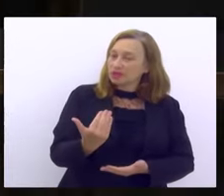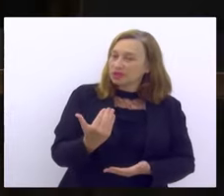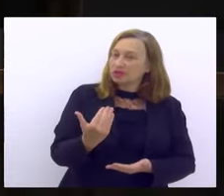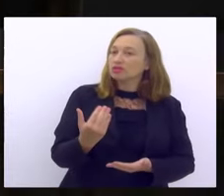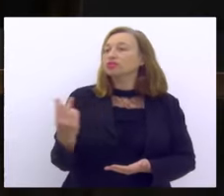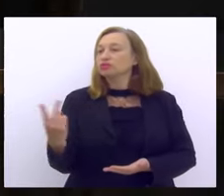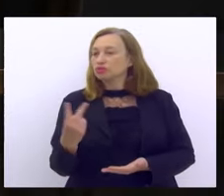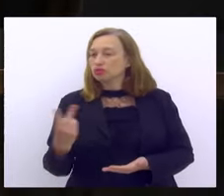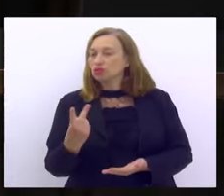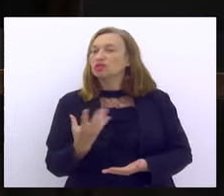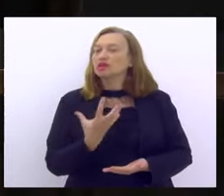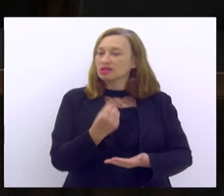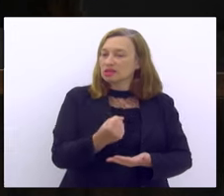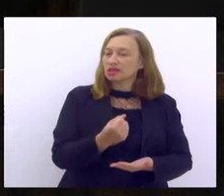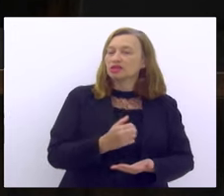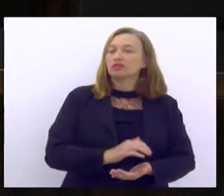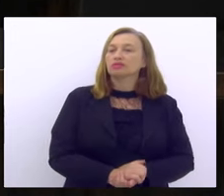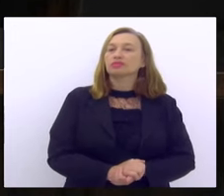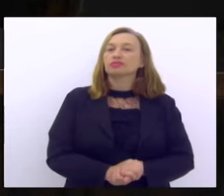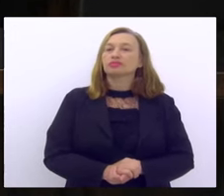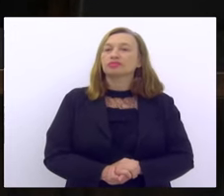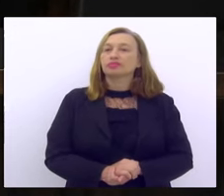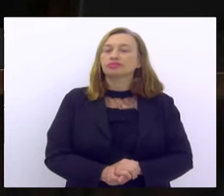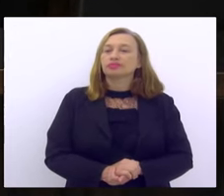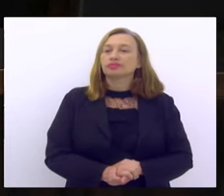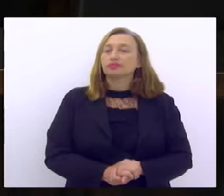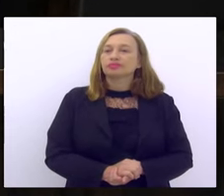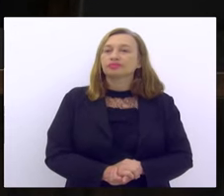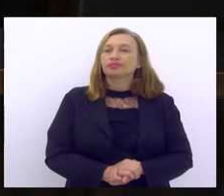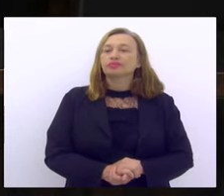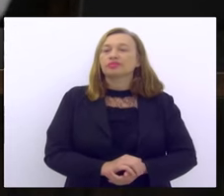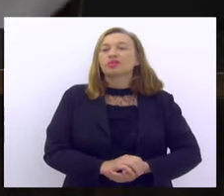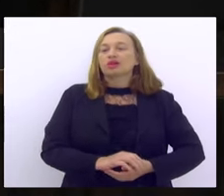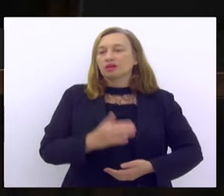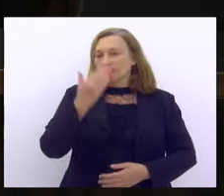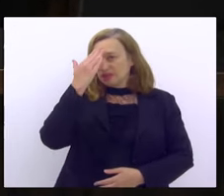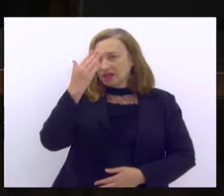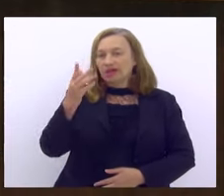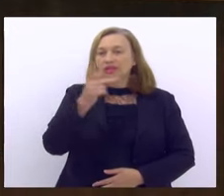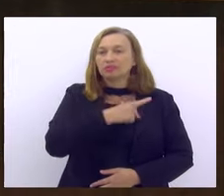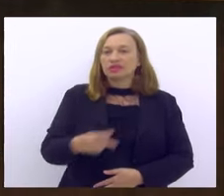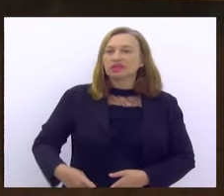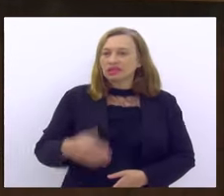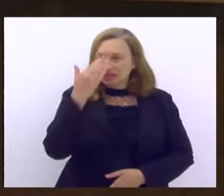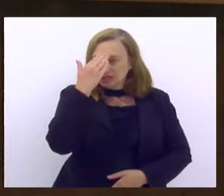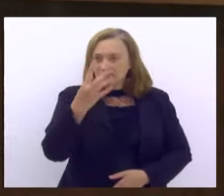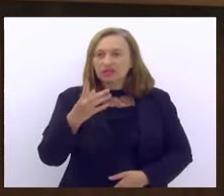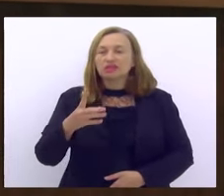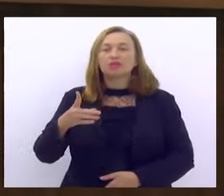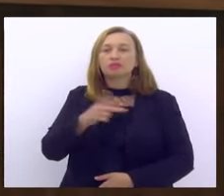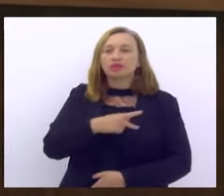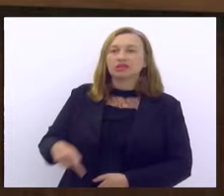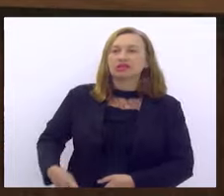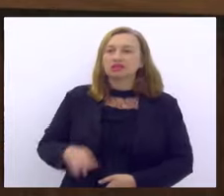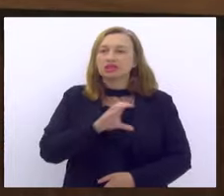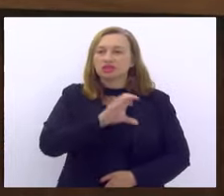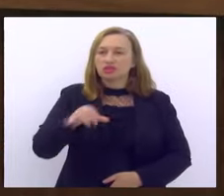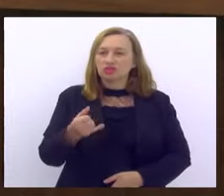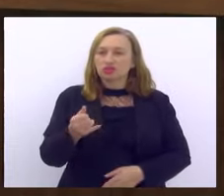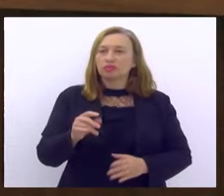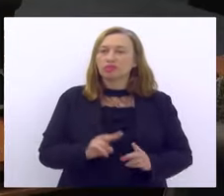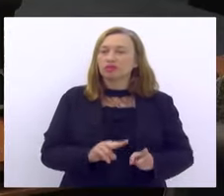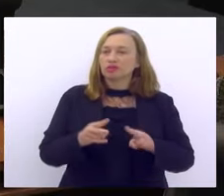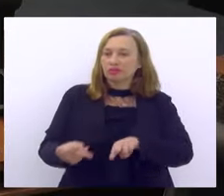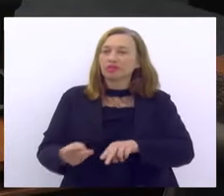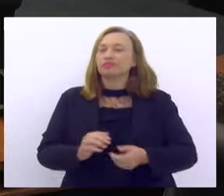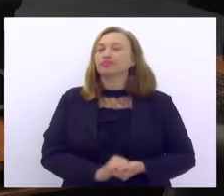ambos, o pedido da autora e o pedido do presidente da CCJ. Obrigada, presidenta. Agradecer aí o presidente da CCJ pelo encaminhamento. Obrigado,